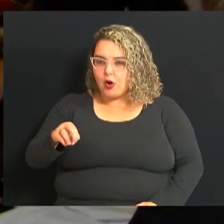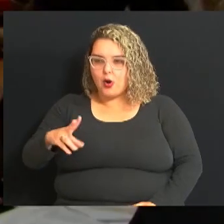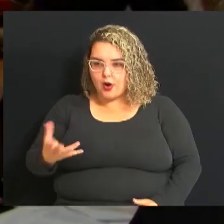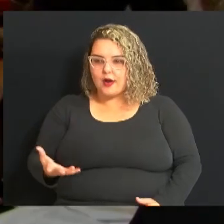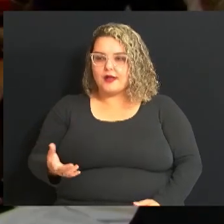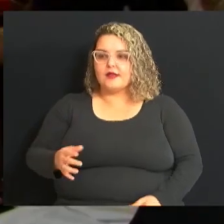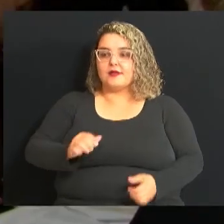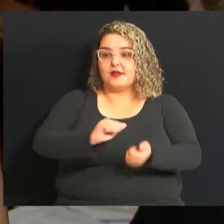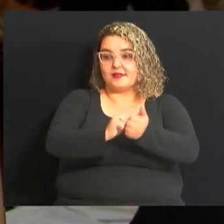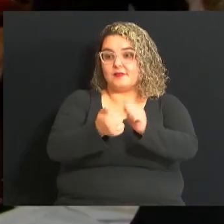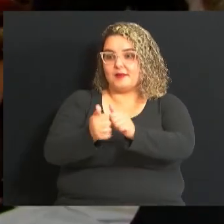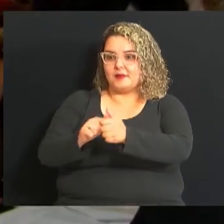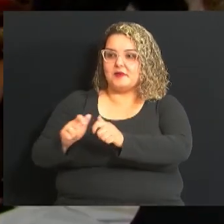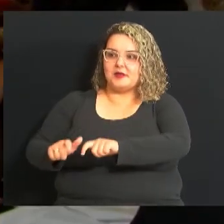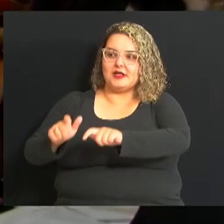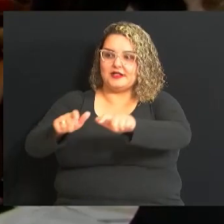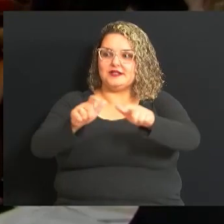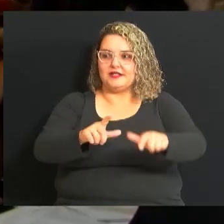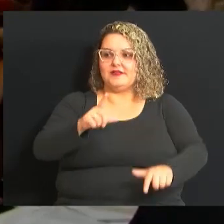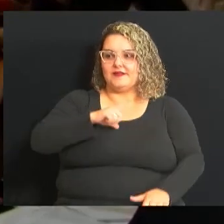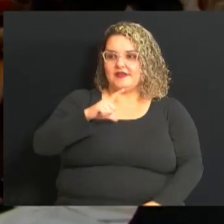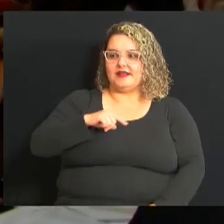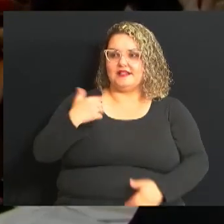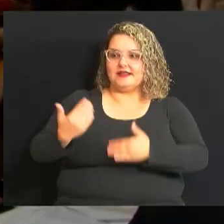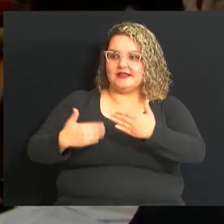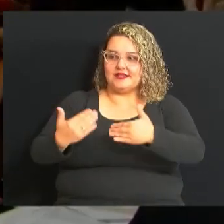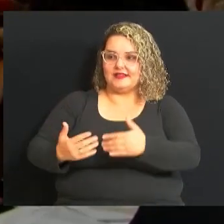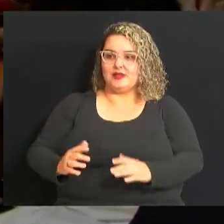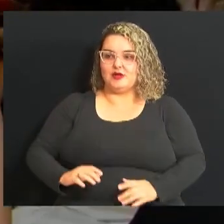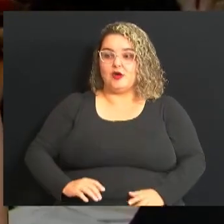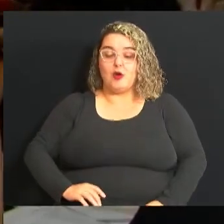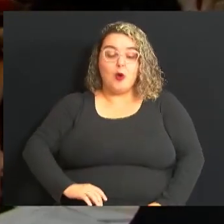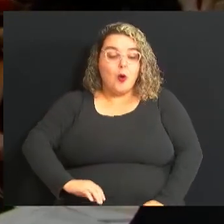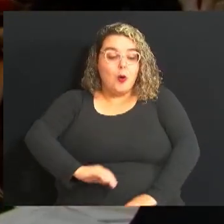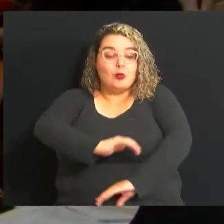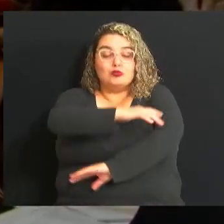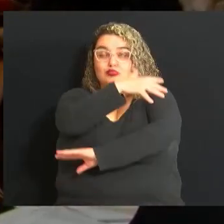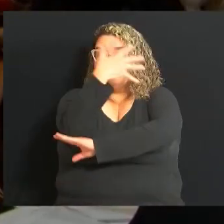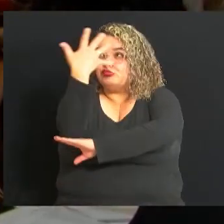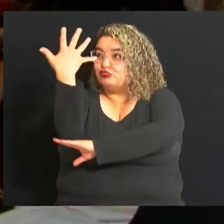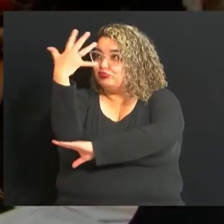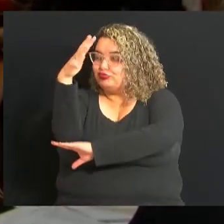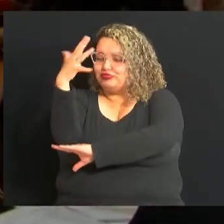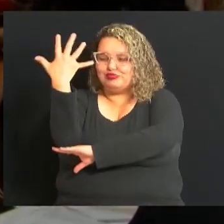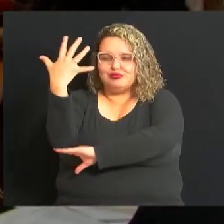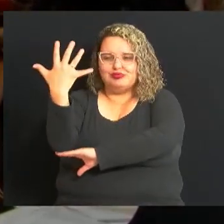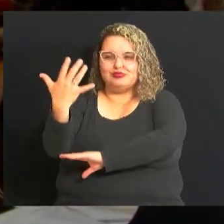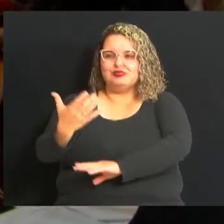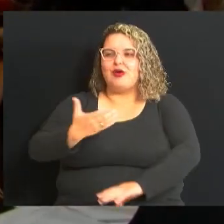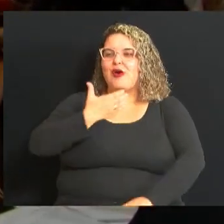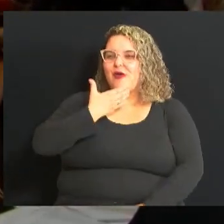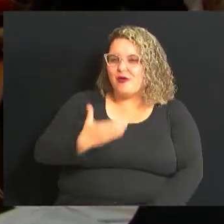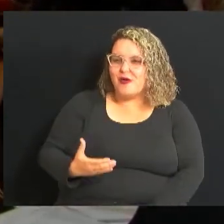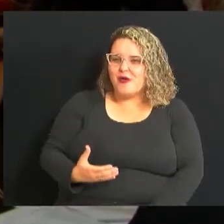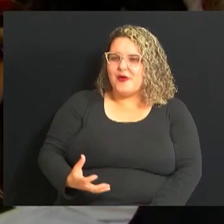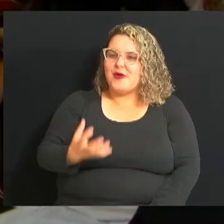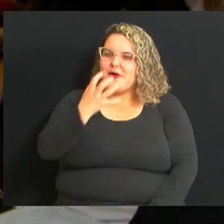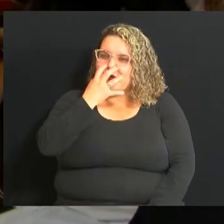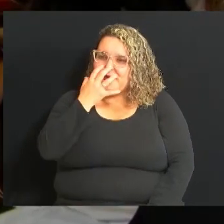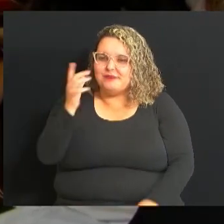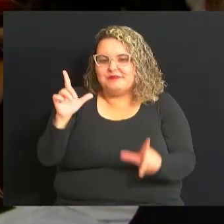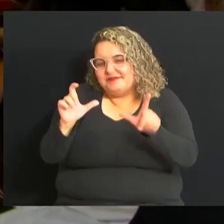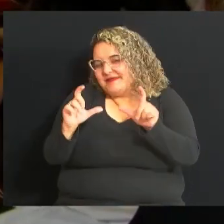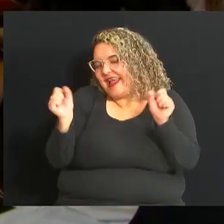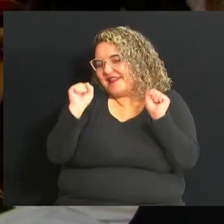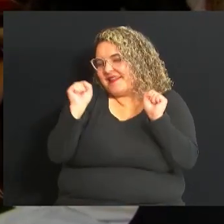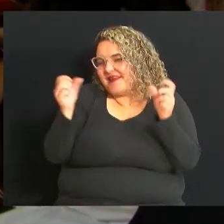espaços. A gente vai ter a nossa tradicional árvore gigante com o Papai Noel, com o doguinho dele, que todo mundo adora fotografar.